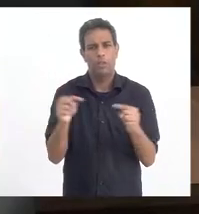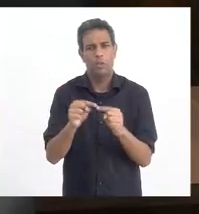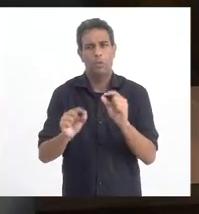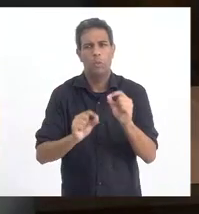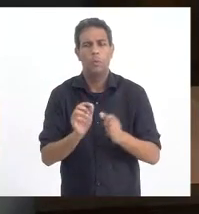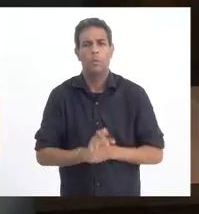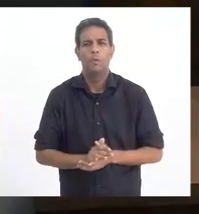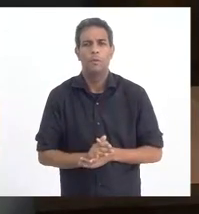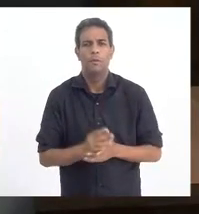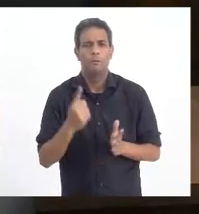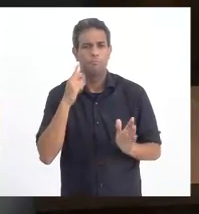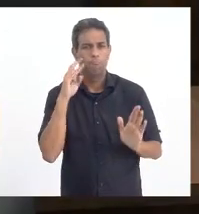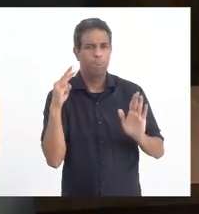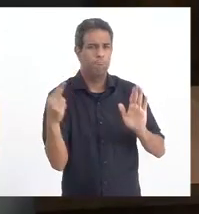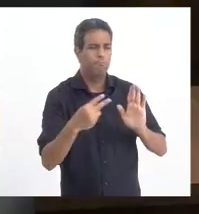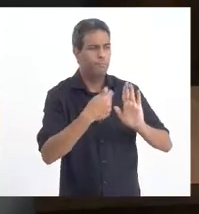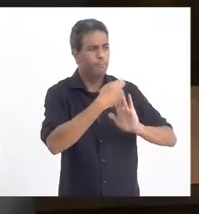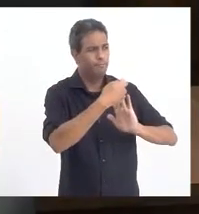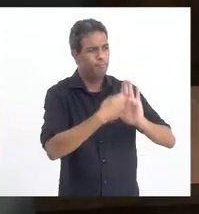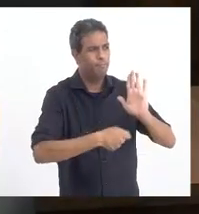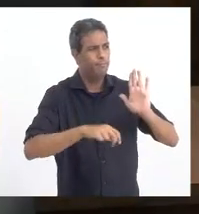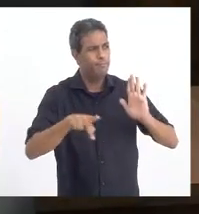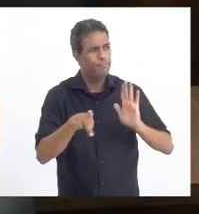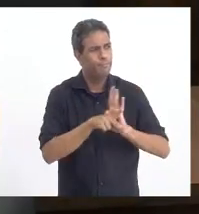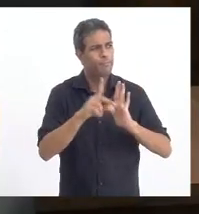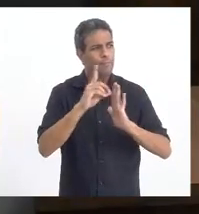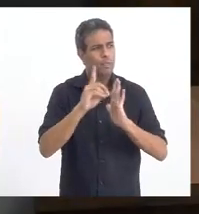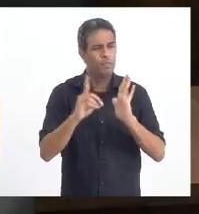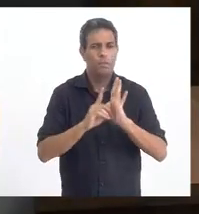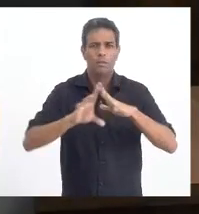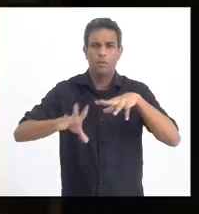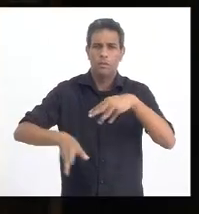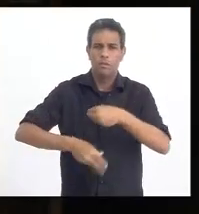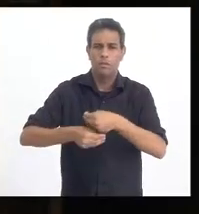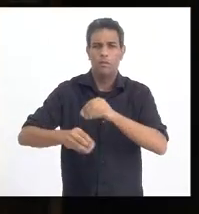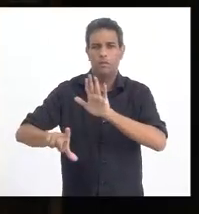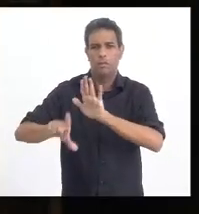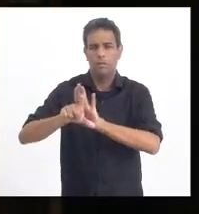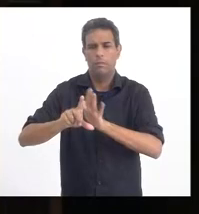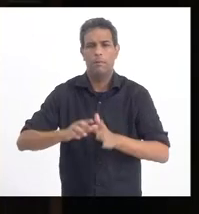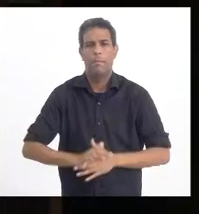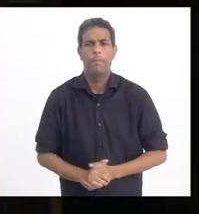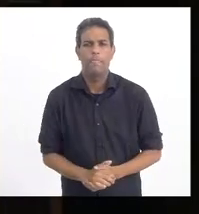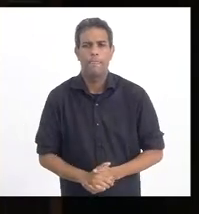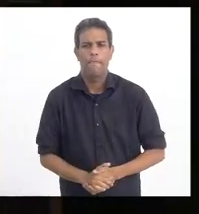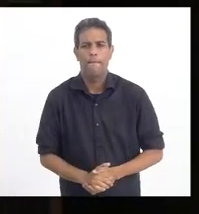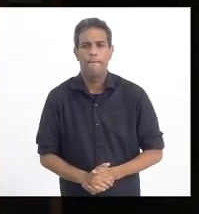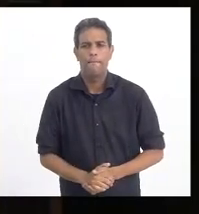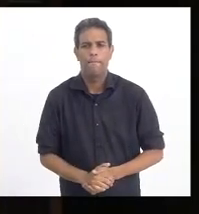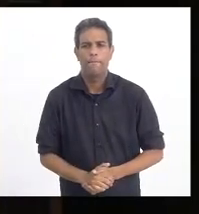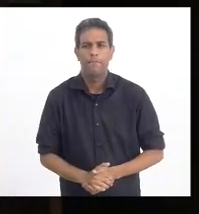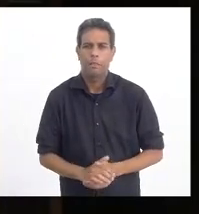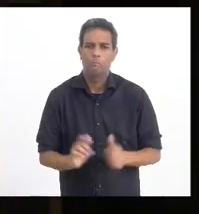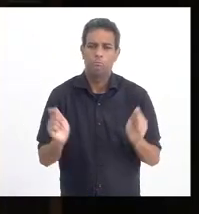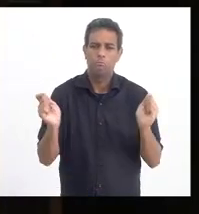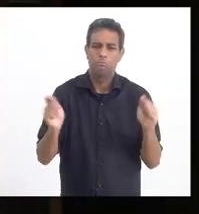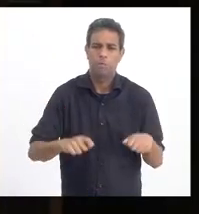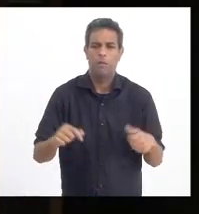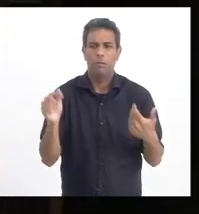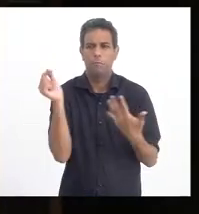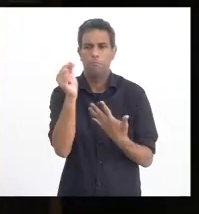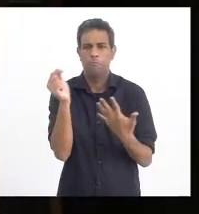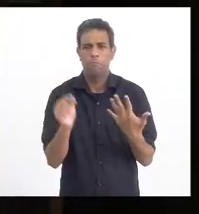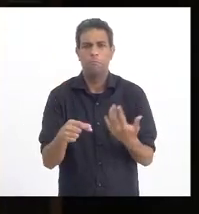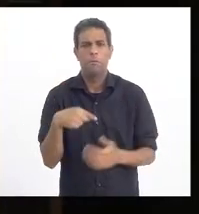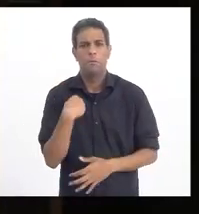pegamos o texto que tá no decreto incorporamos na lei e foi o que foi para o senhor fazer